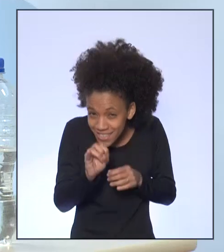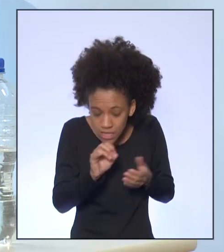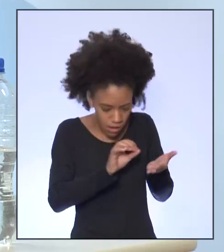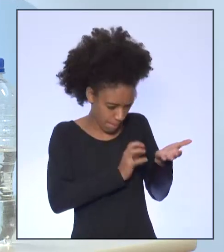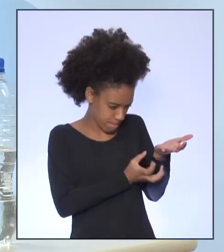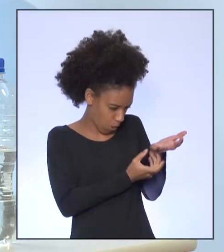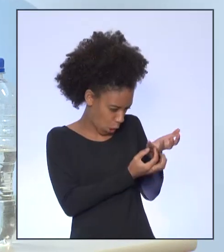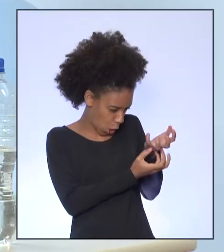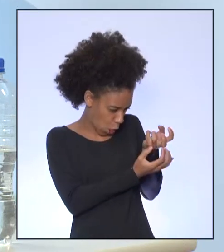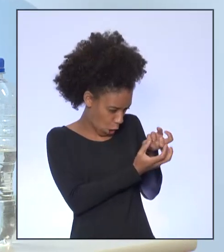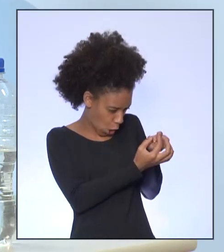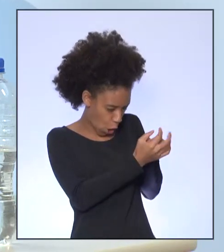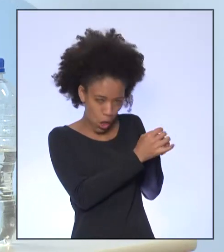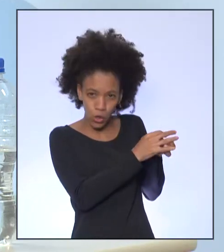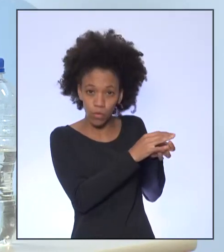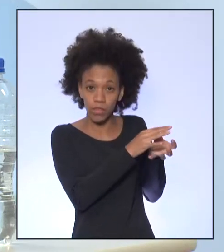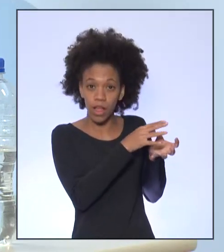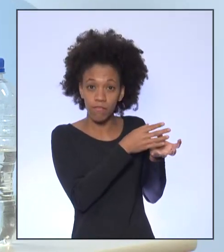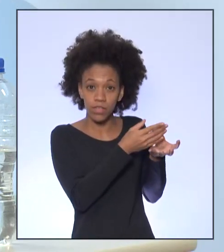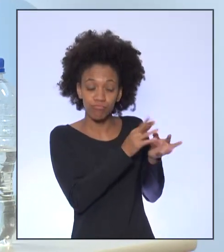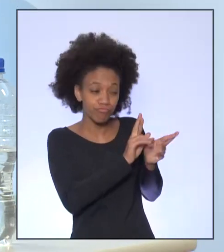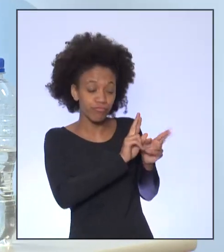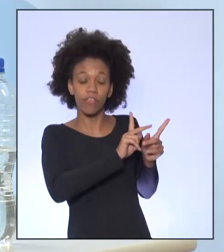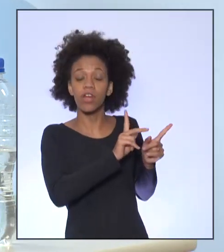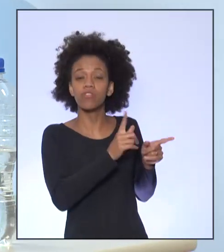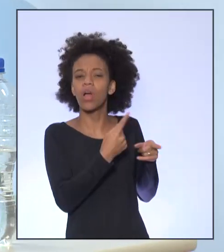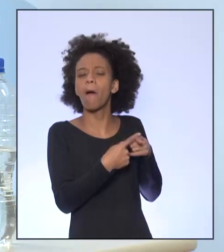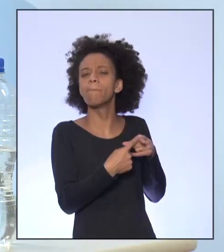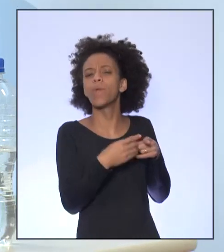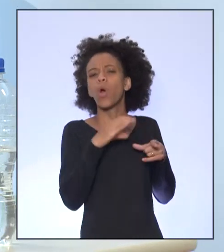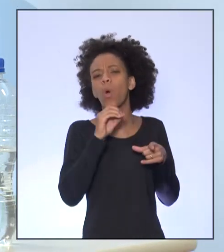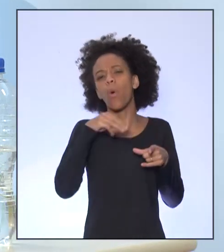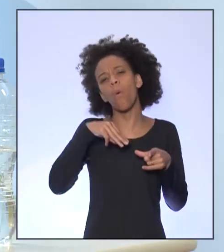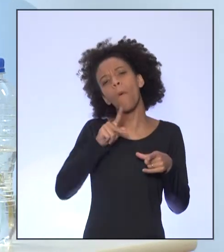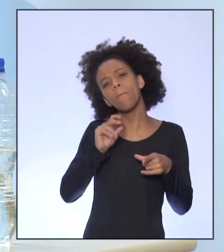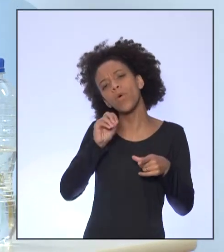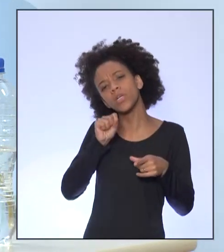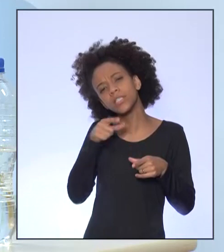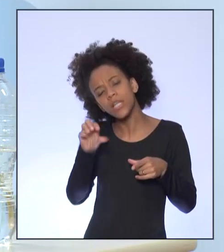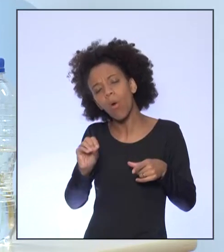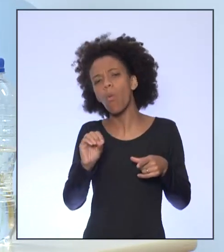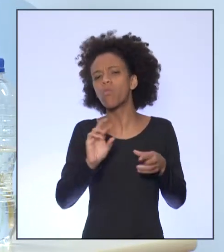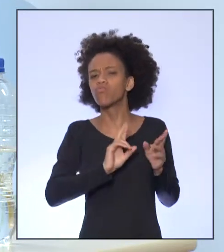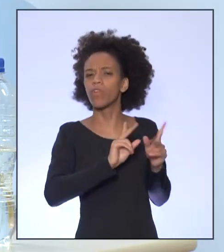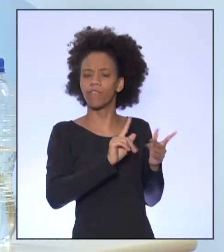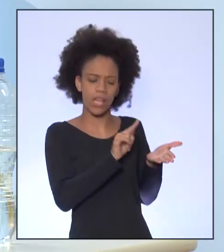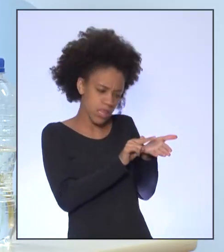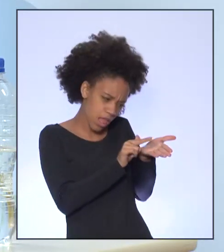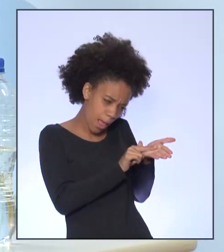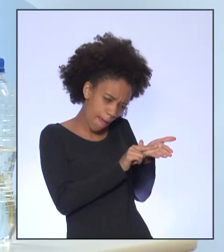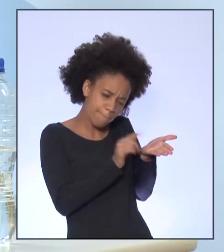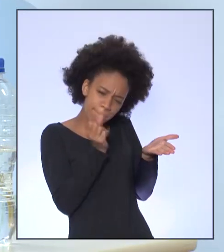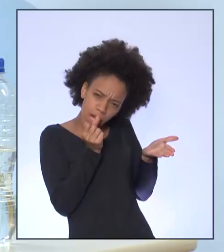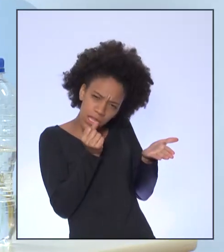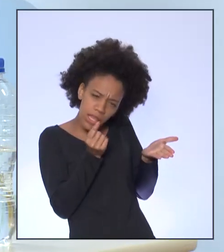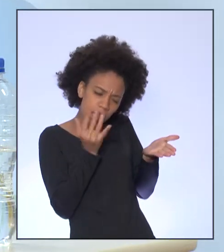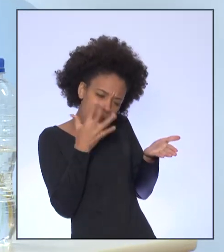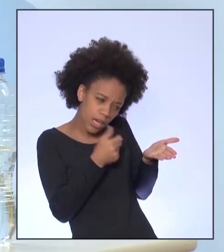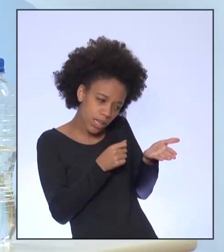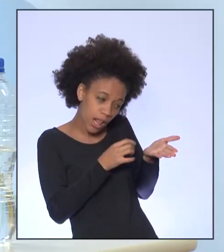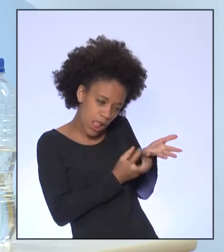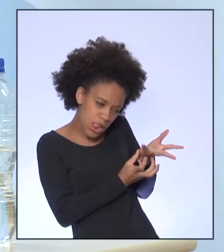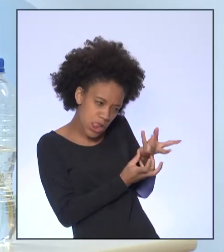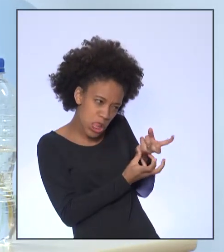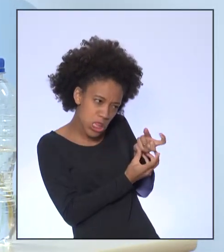fogo aqui, a composição ia ficar diferente. Por que, que a composição ia ficar diferente? Essa folha que é branquinha, bonitinha, ela ia se transformar